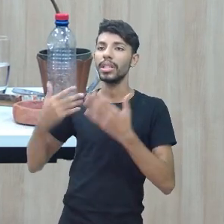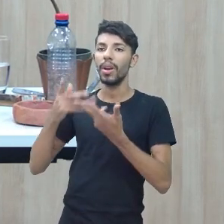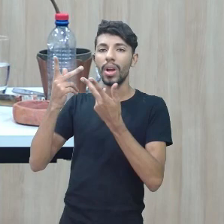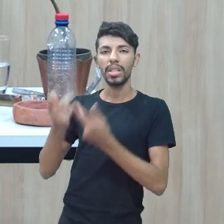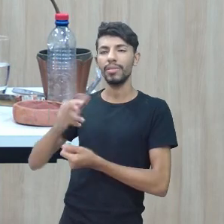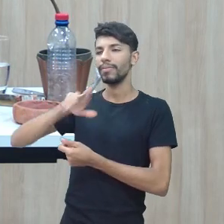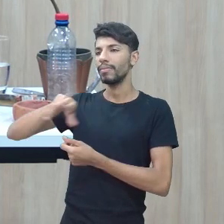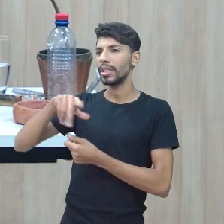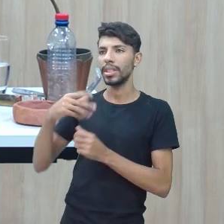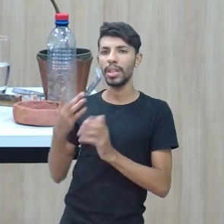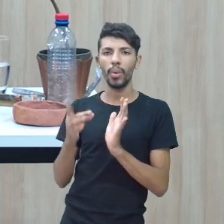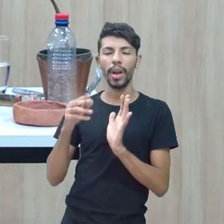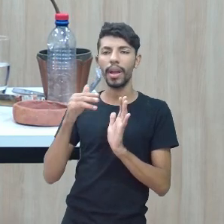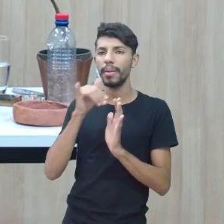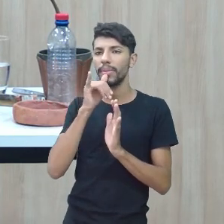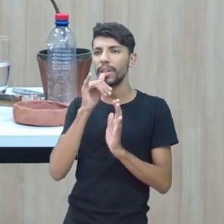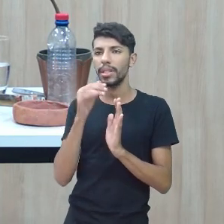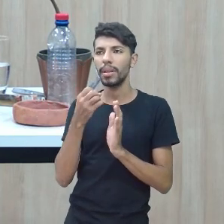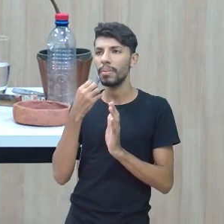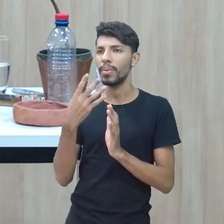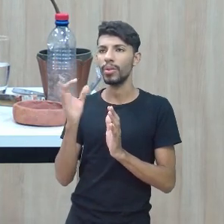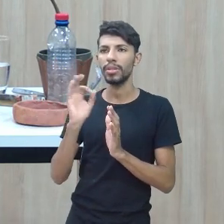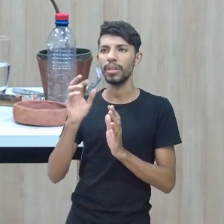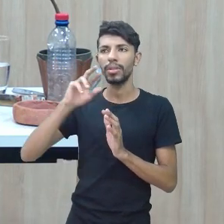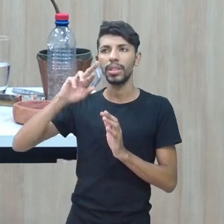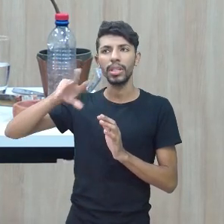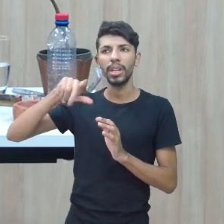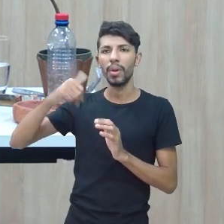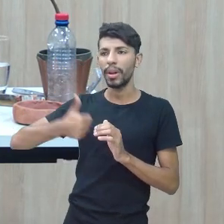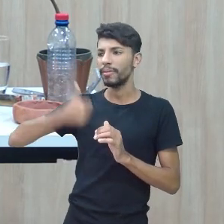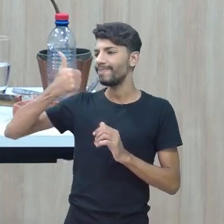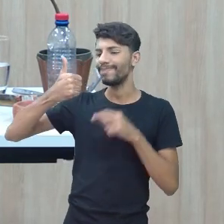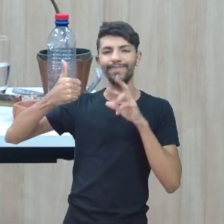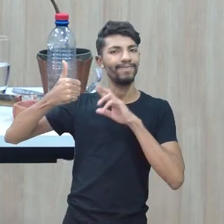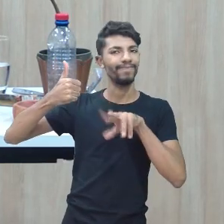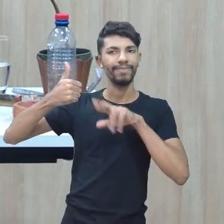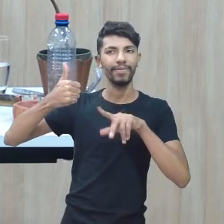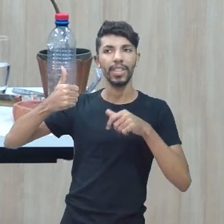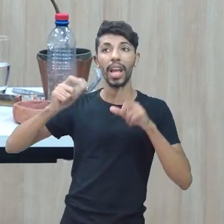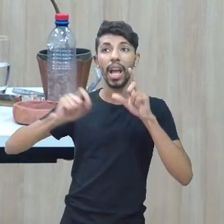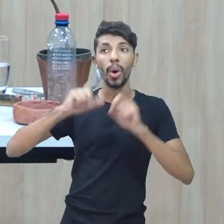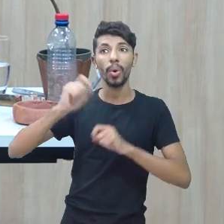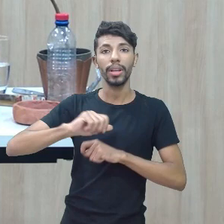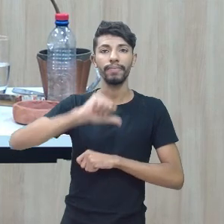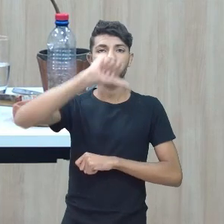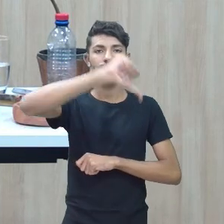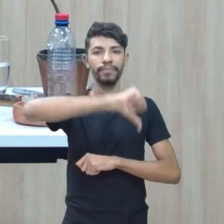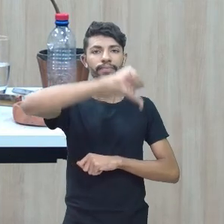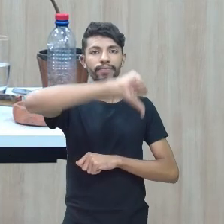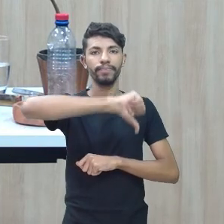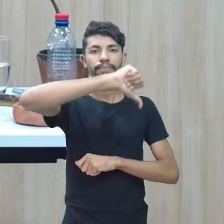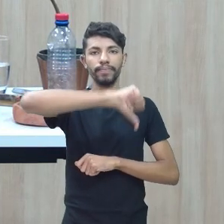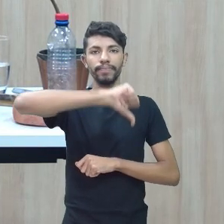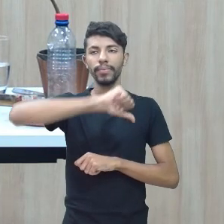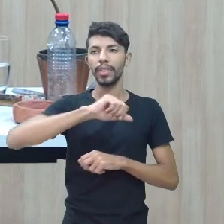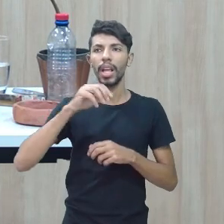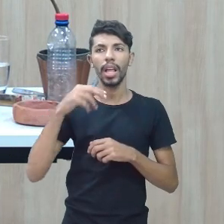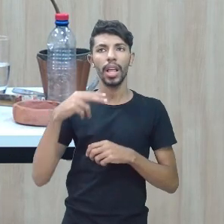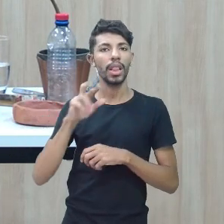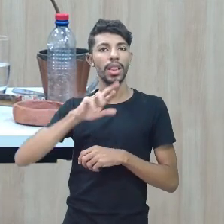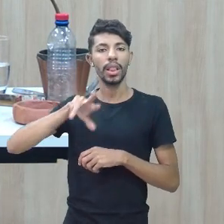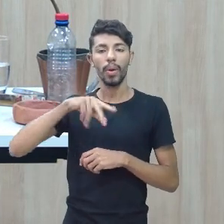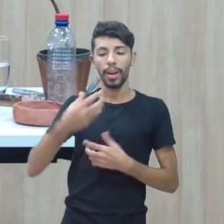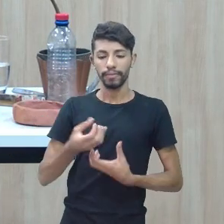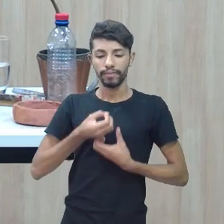é honesto. Isso aí é uma questão, ó, olha a mãozinha colocando, desonesto. Isso não traz medalha, isso não pode